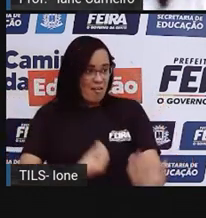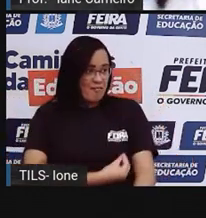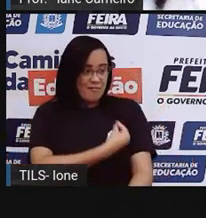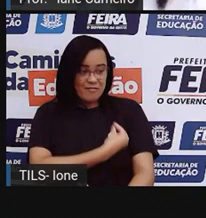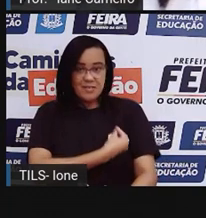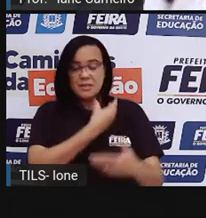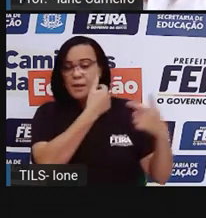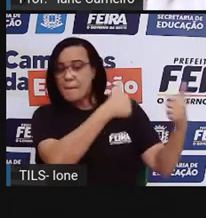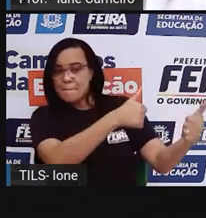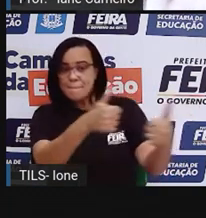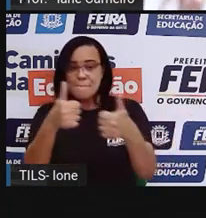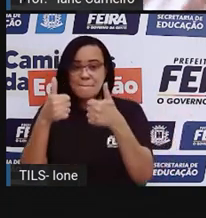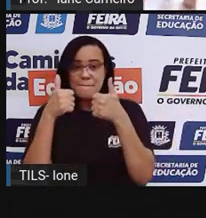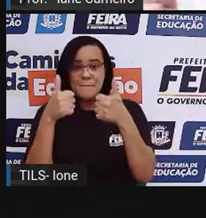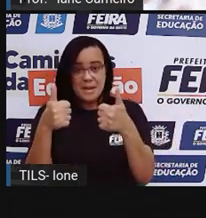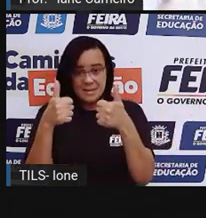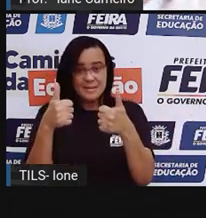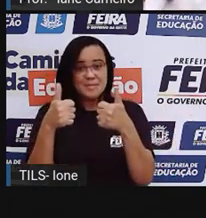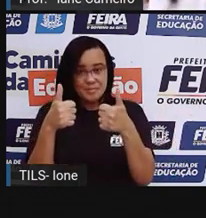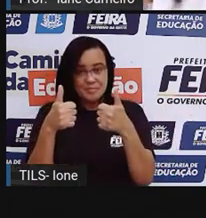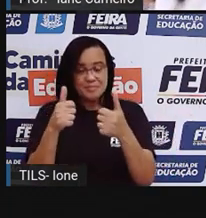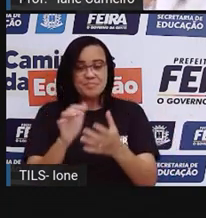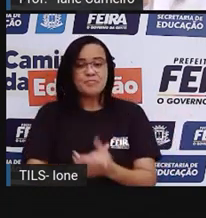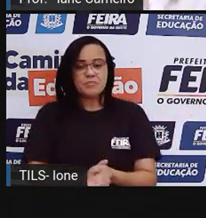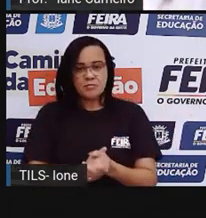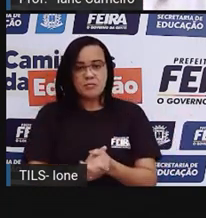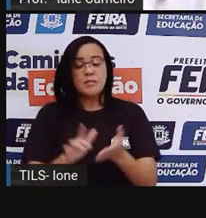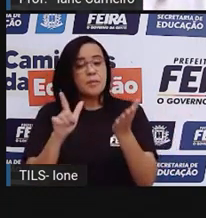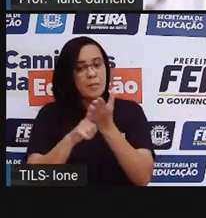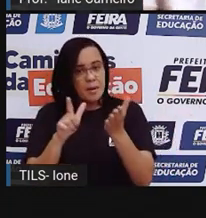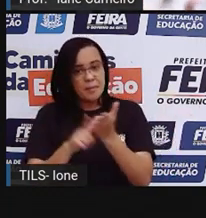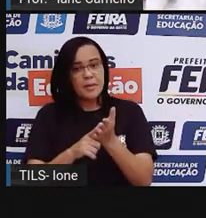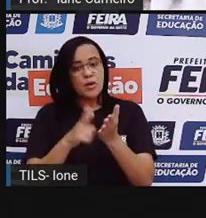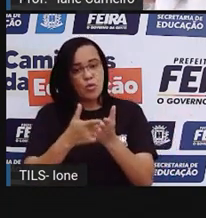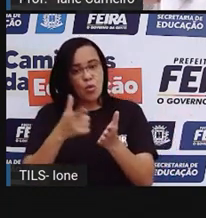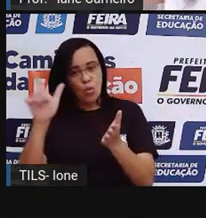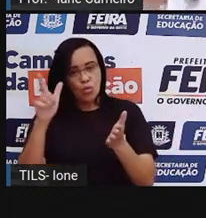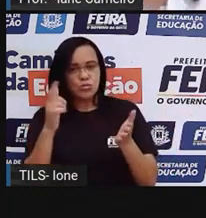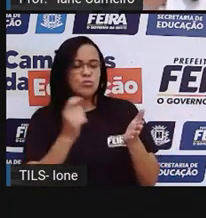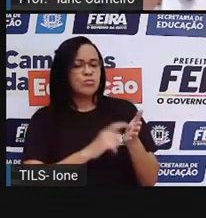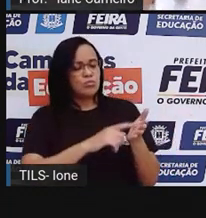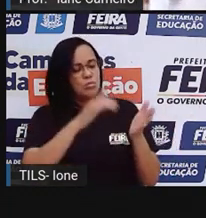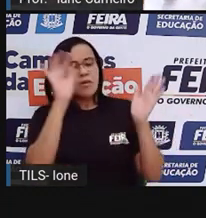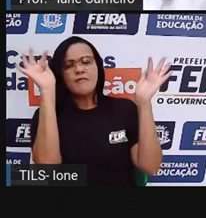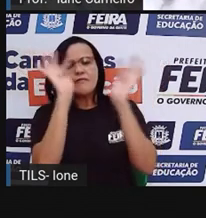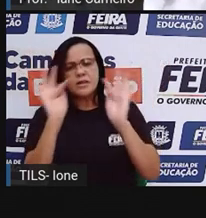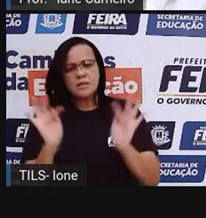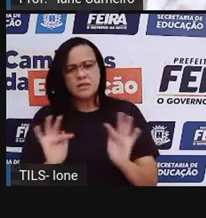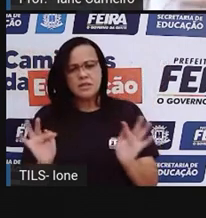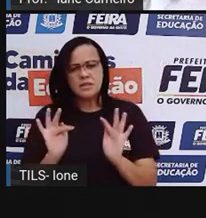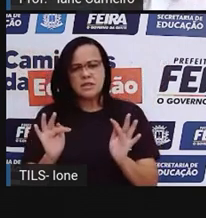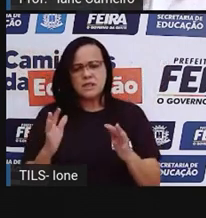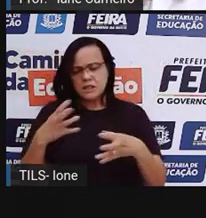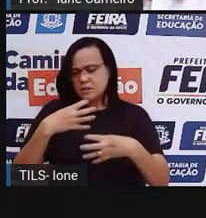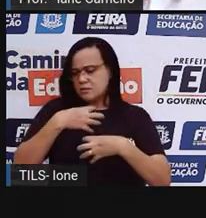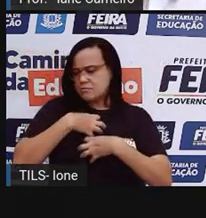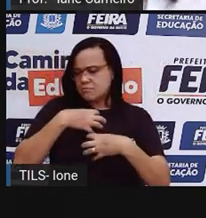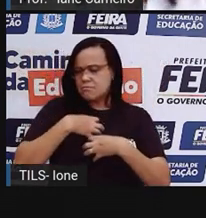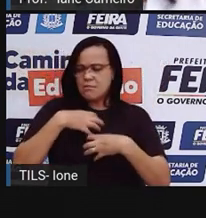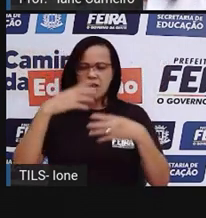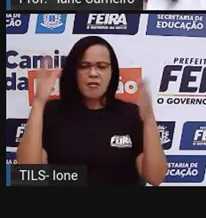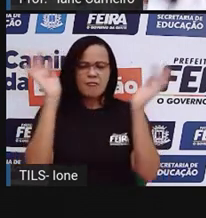né? Aí, numa outra folha, você coloca. E aí, você pode colocar o que que te deixa feliz, né? O que que deixa